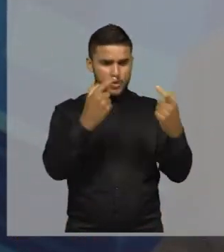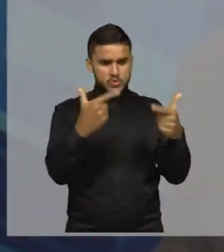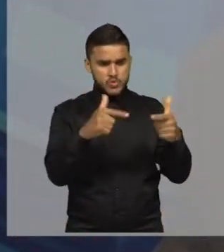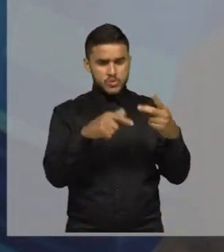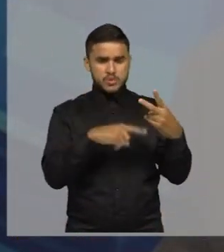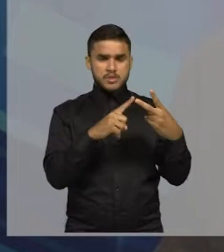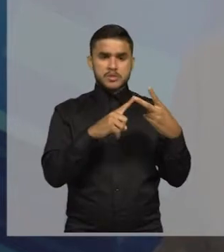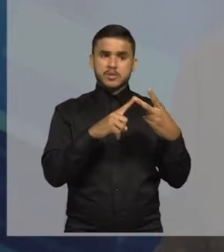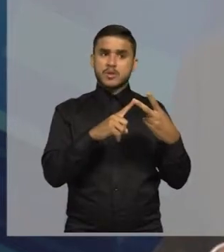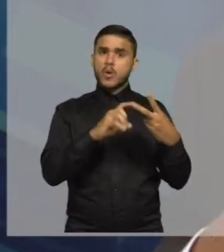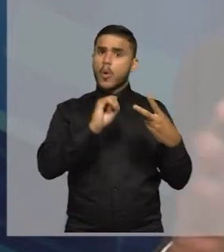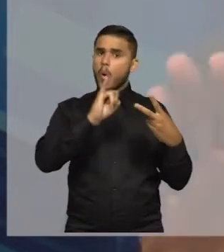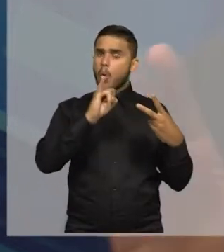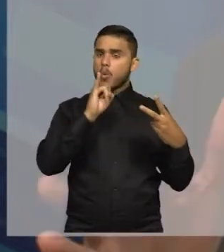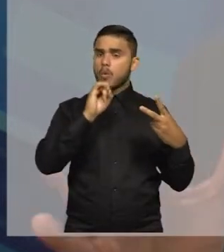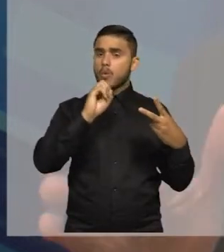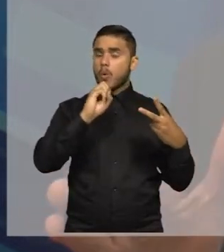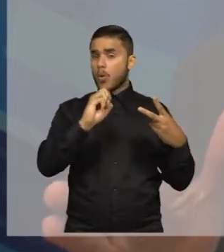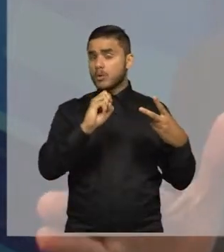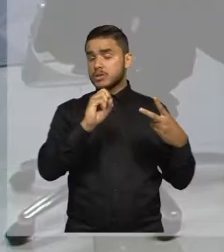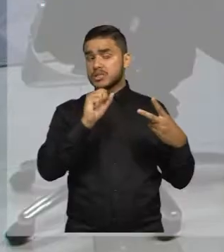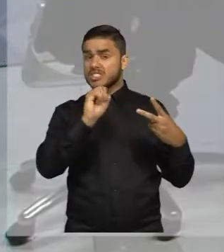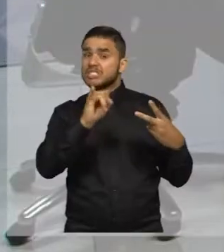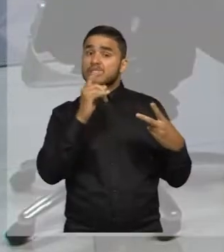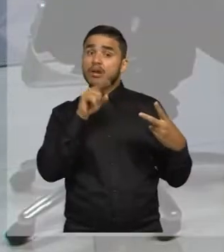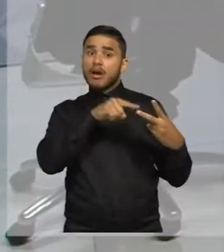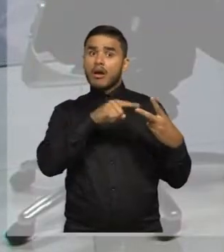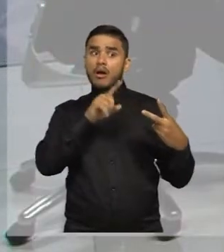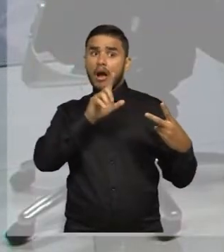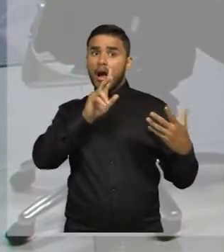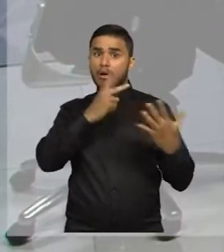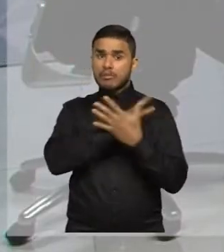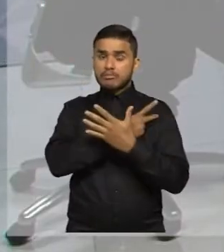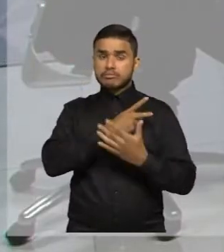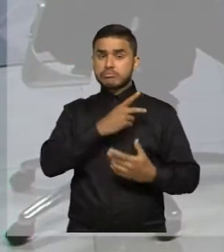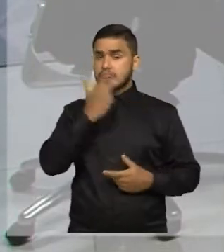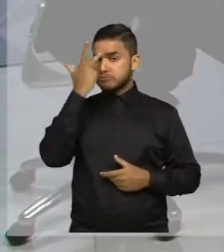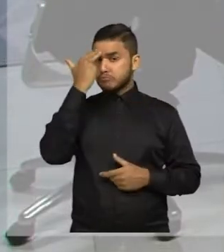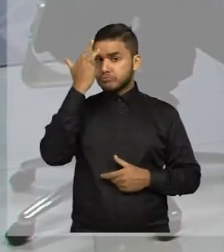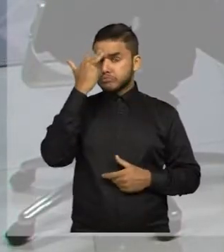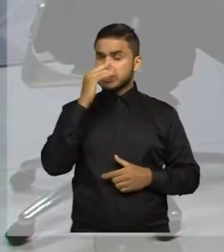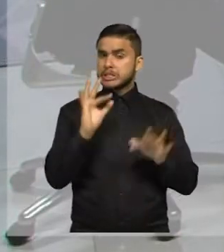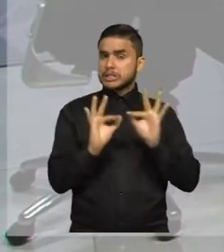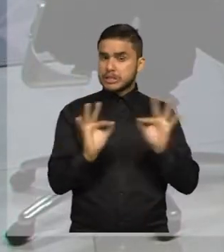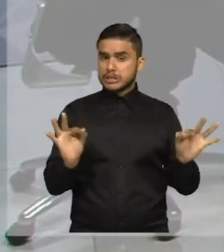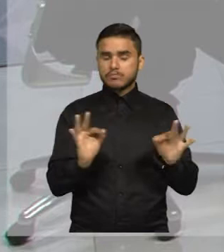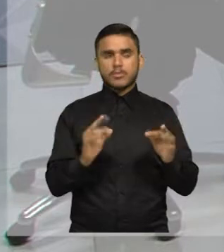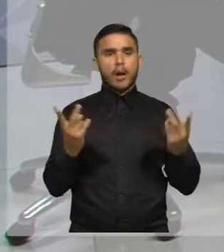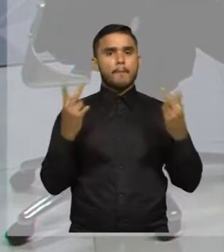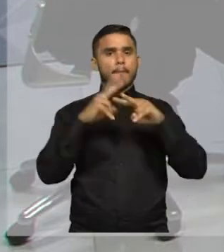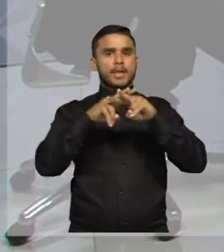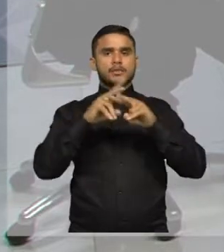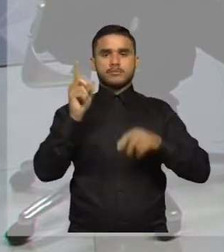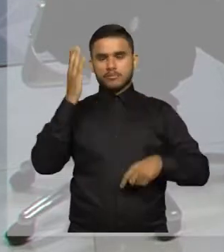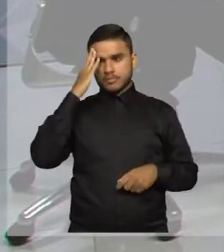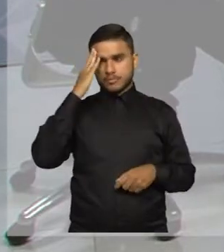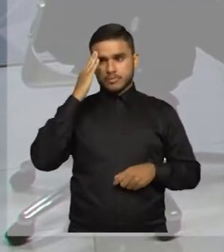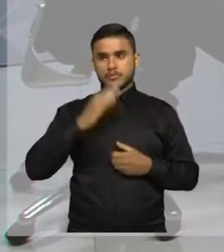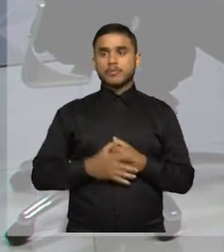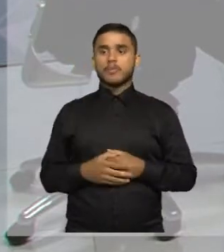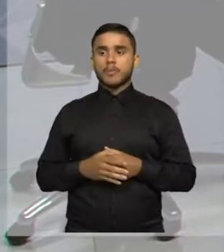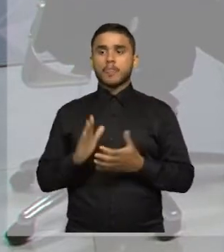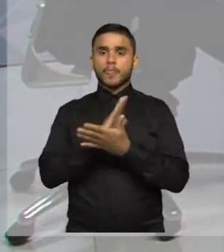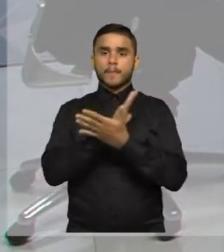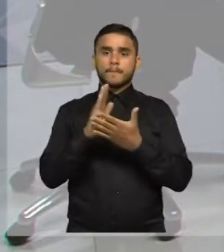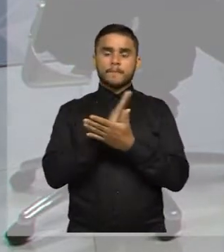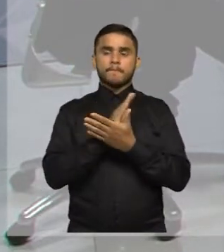ameaça grave. Que eu acho muito lógico isso. Né? Porque determinadas infrações penais poderiam ser corrigidas com